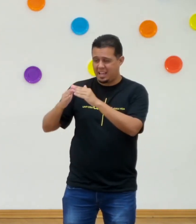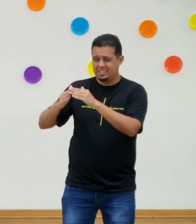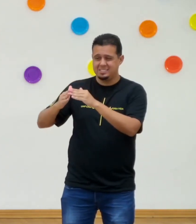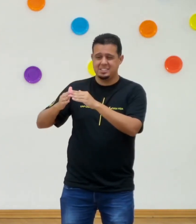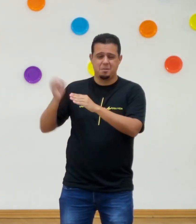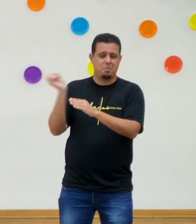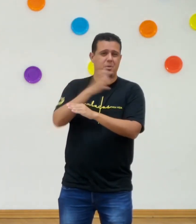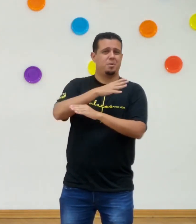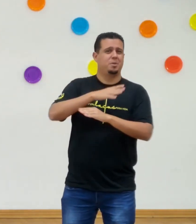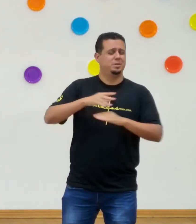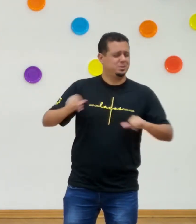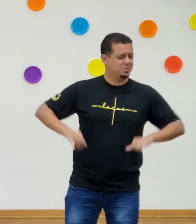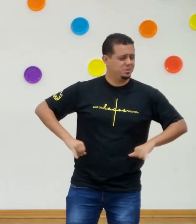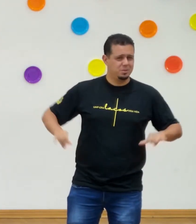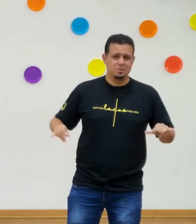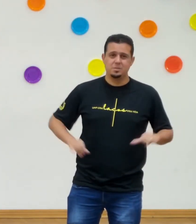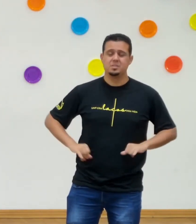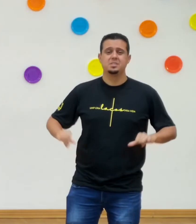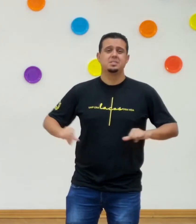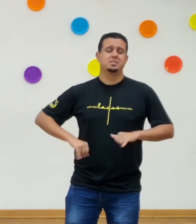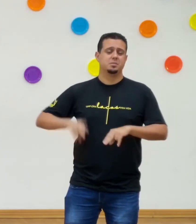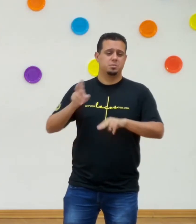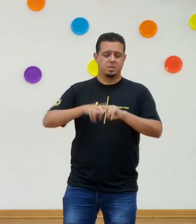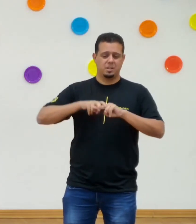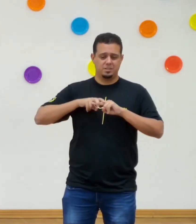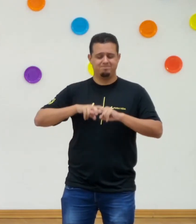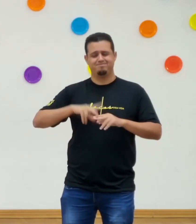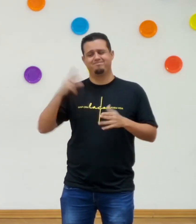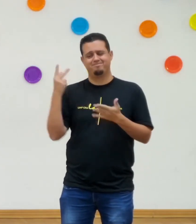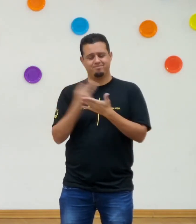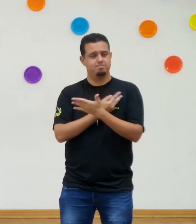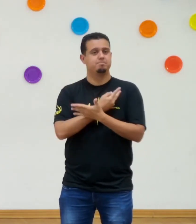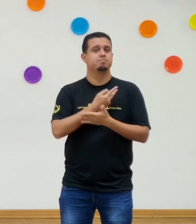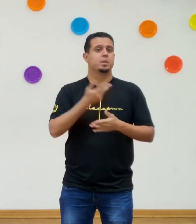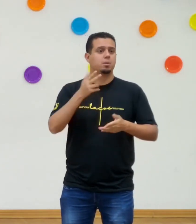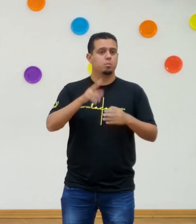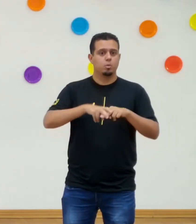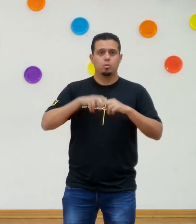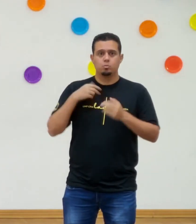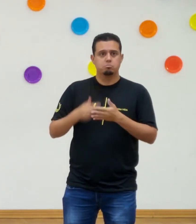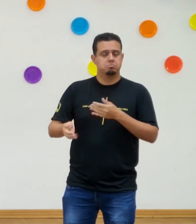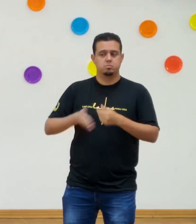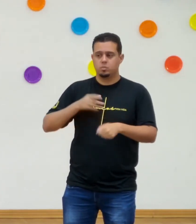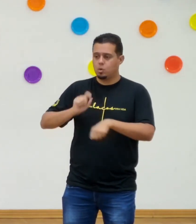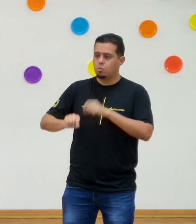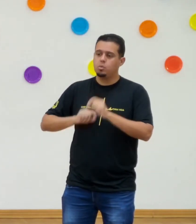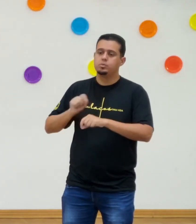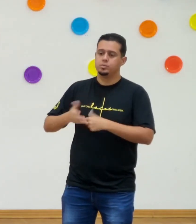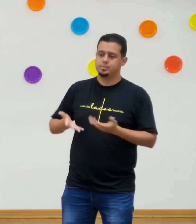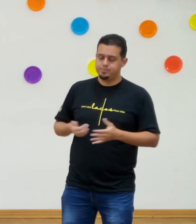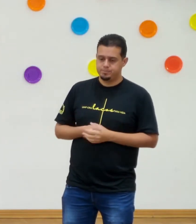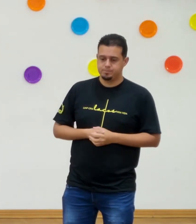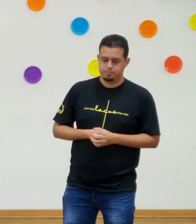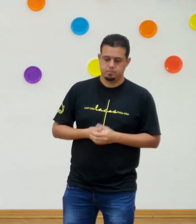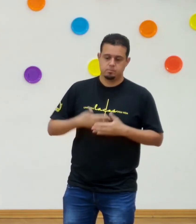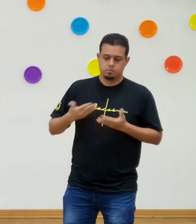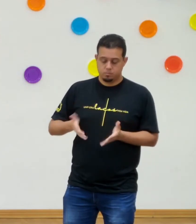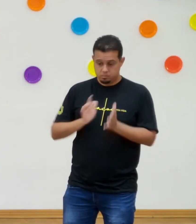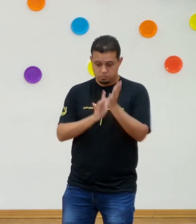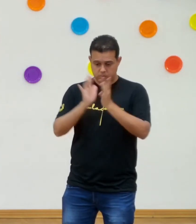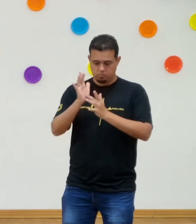muitas coisas ruins que eram decorrentes de uma mulher repudiada, por qualquer motivo. E aí